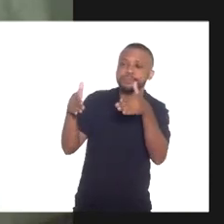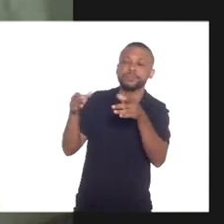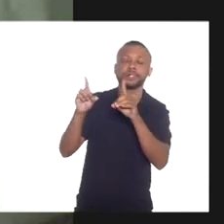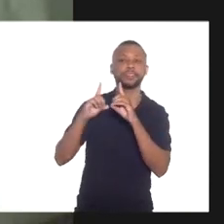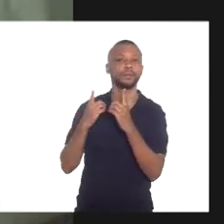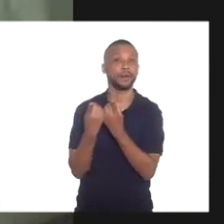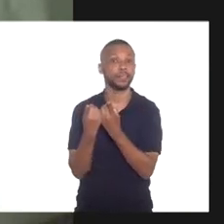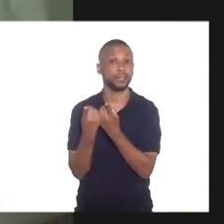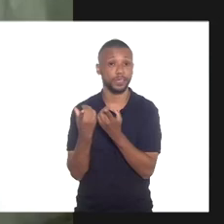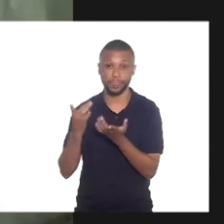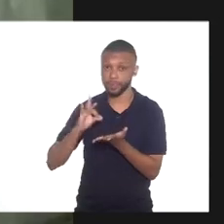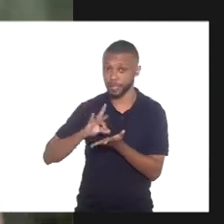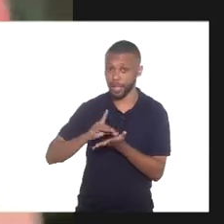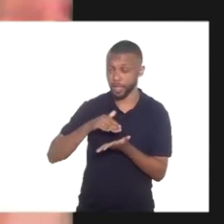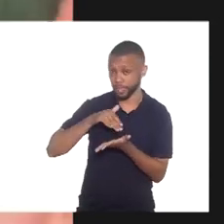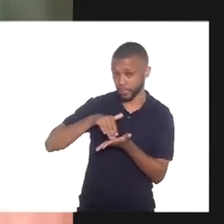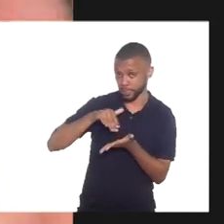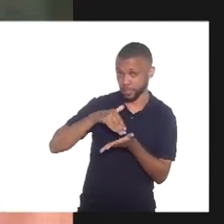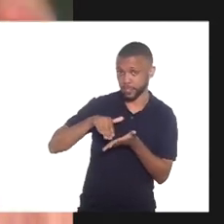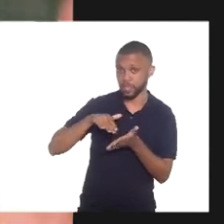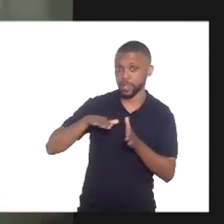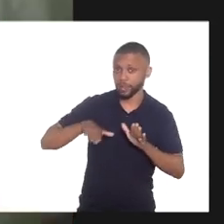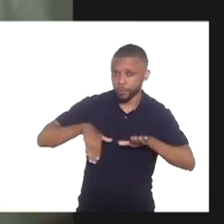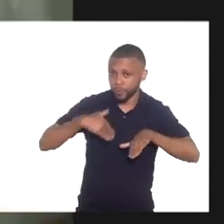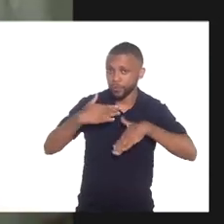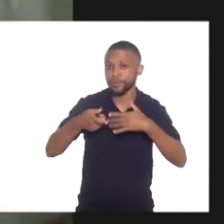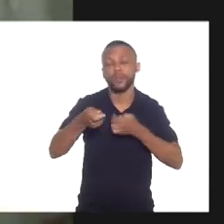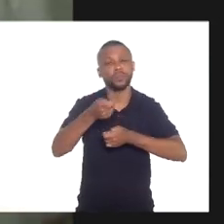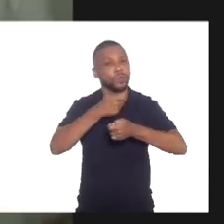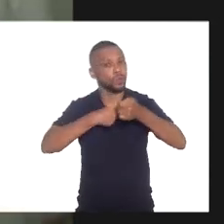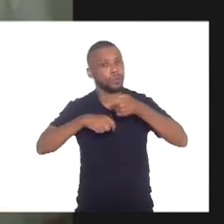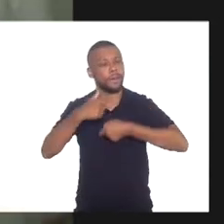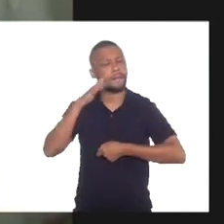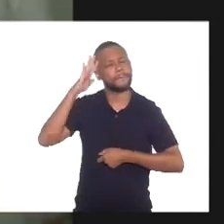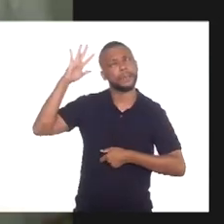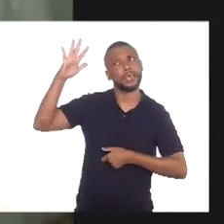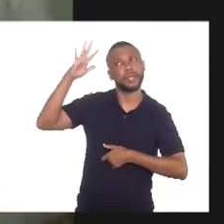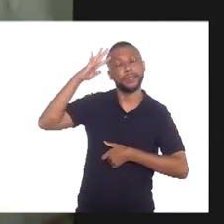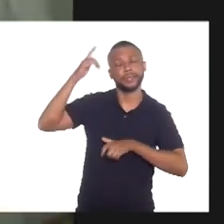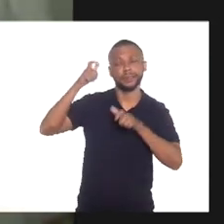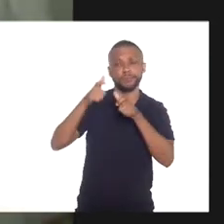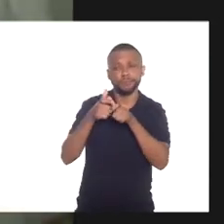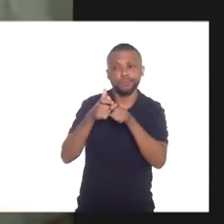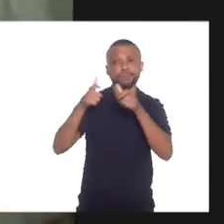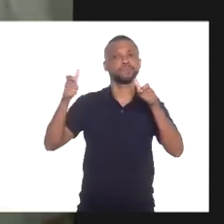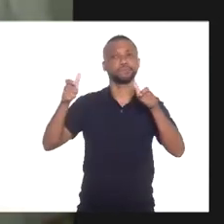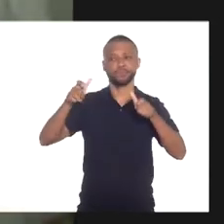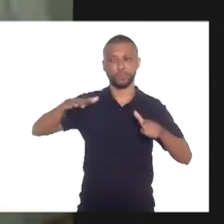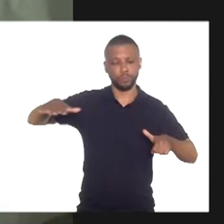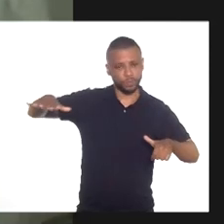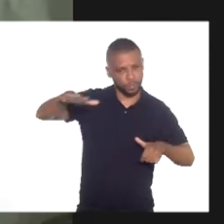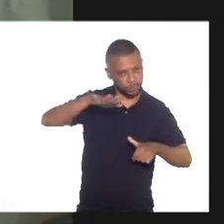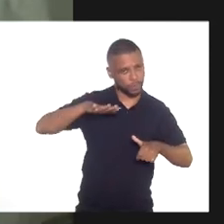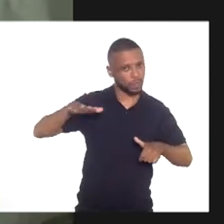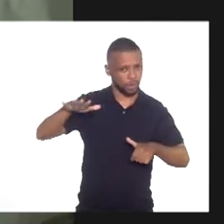Secretaria de Desenvolvimento Econômico ela pensa, né, no macro, e nós temos aí